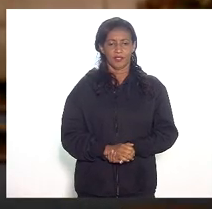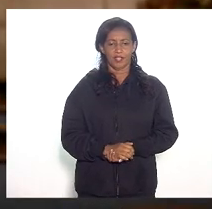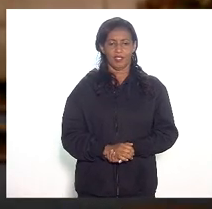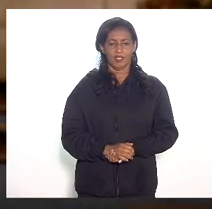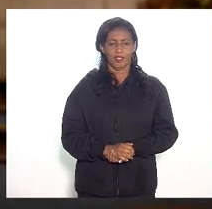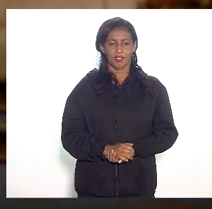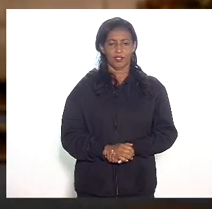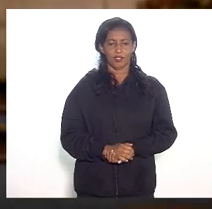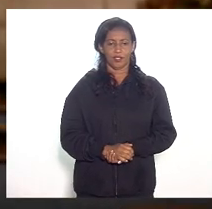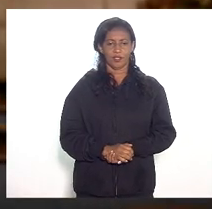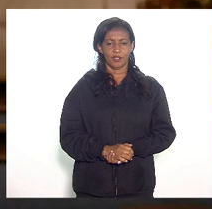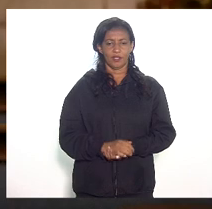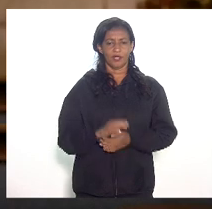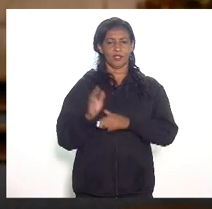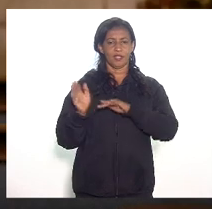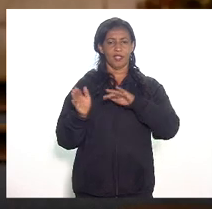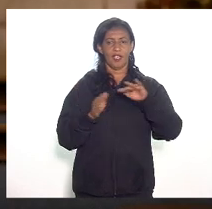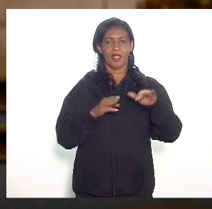Deputada Marta Rocha.